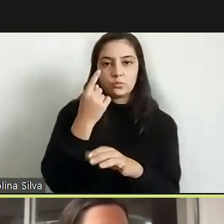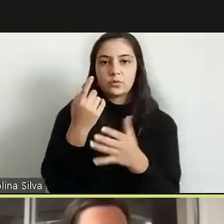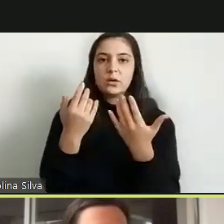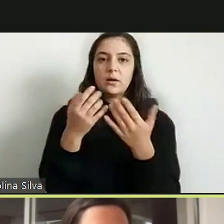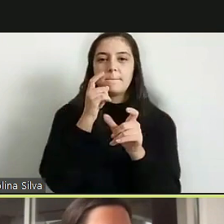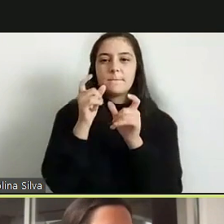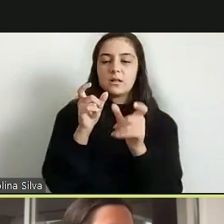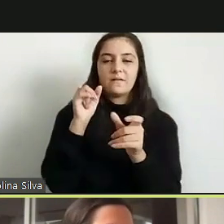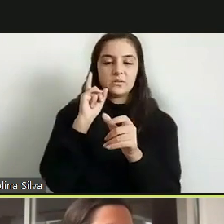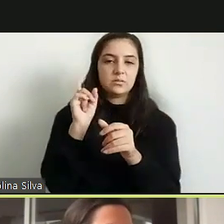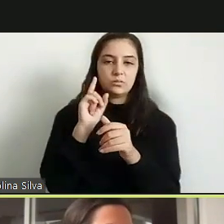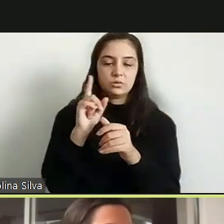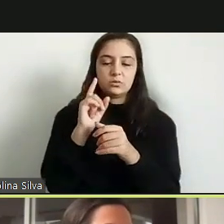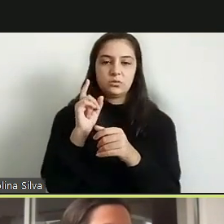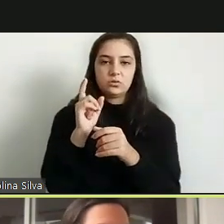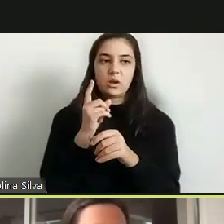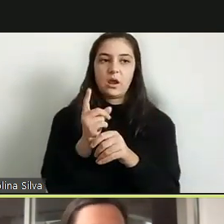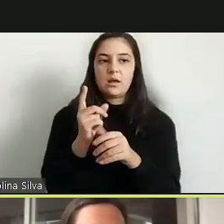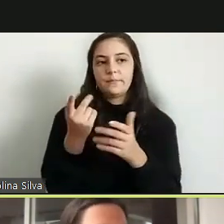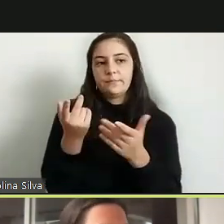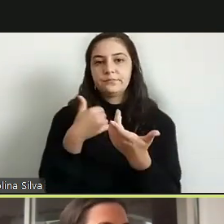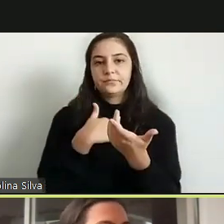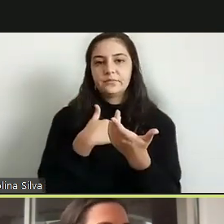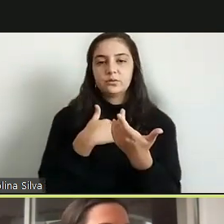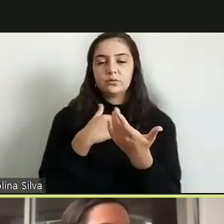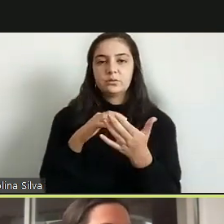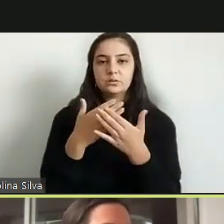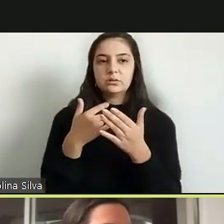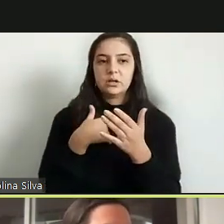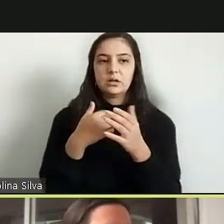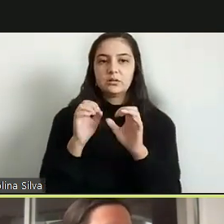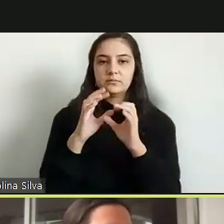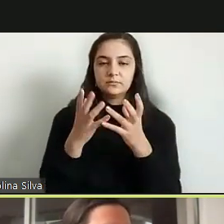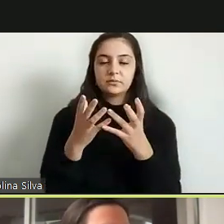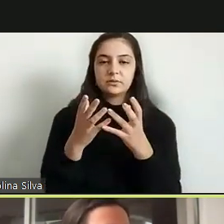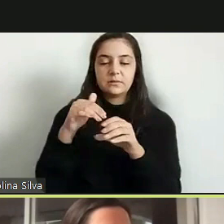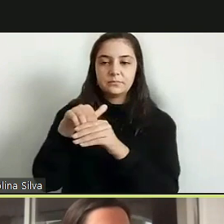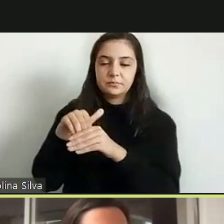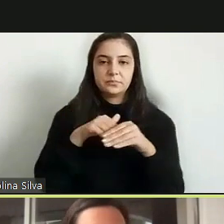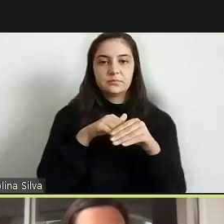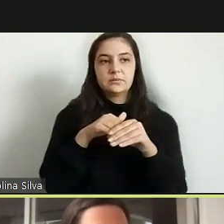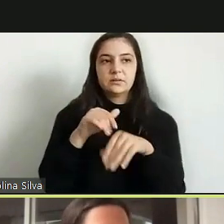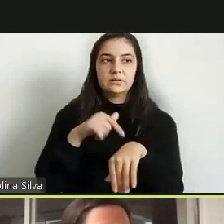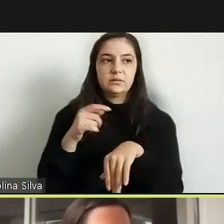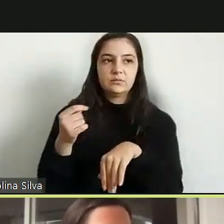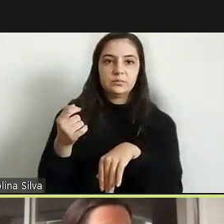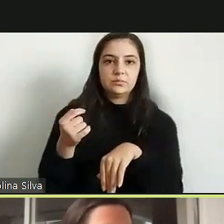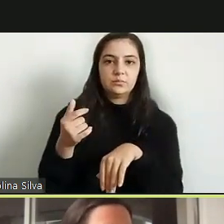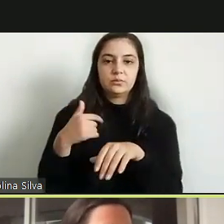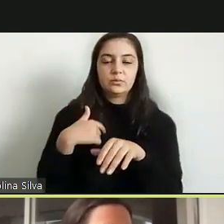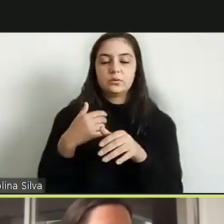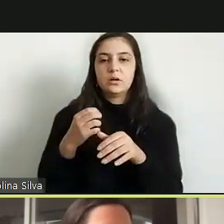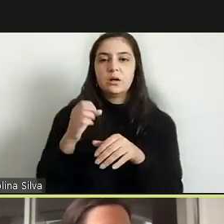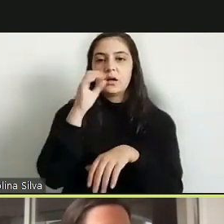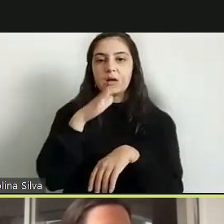palavras muito importantes e que envolvem muitas dimensões dentro delas. Recentemente fui a Campo de Ourique, onde